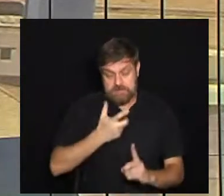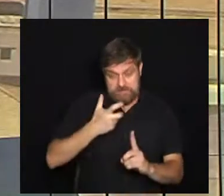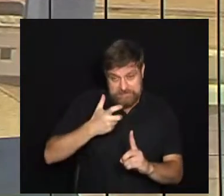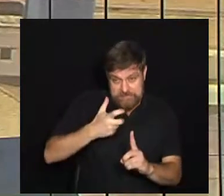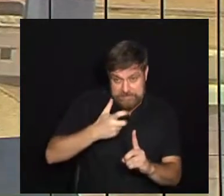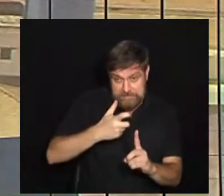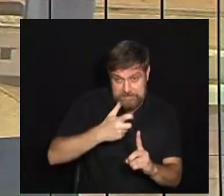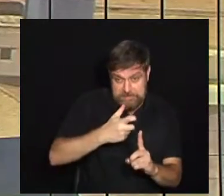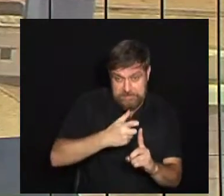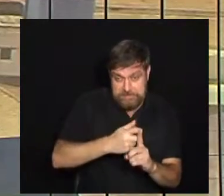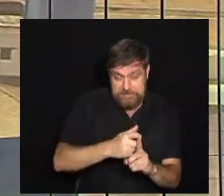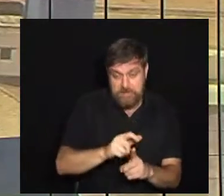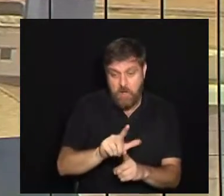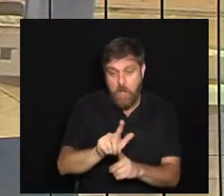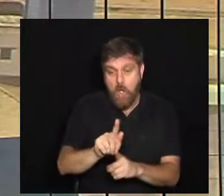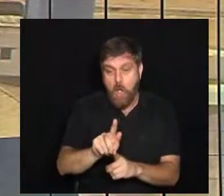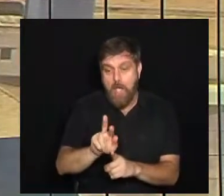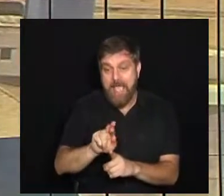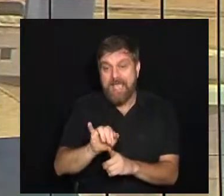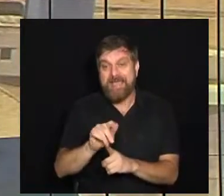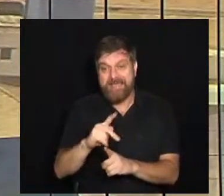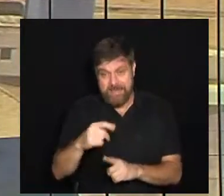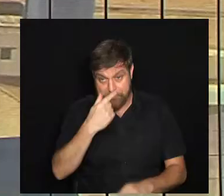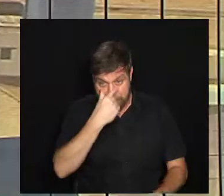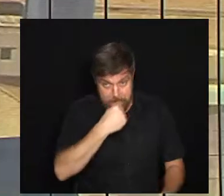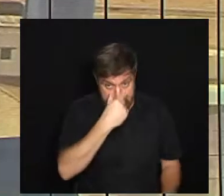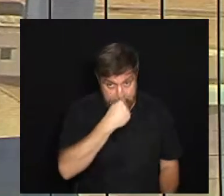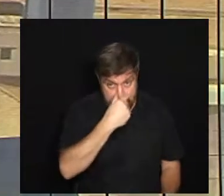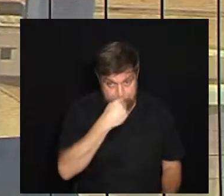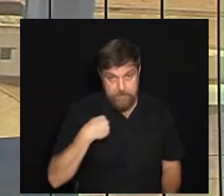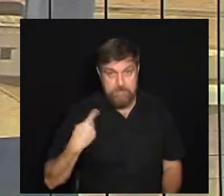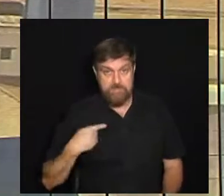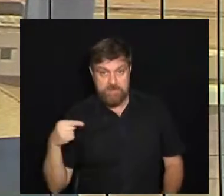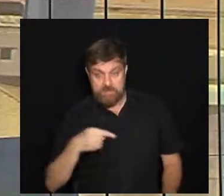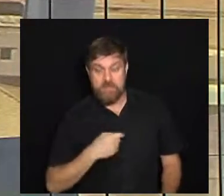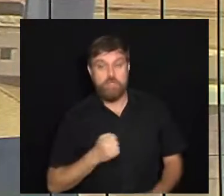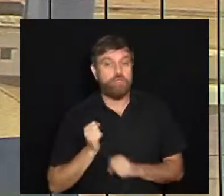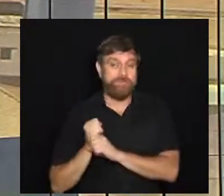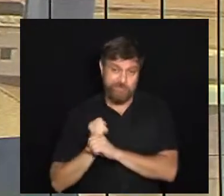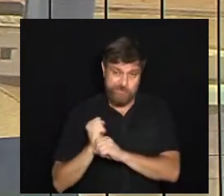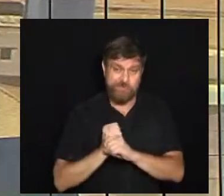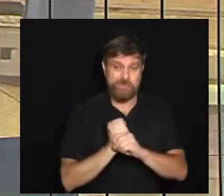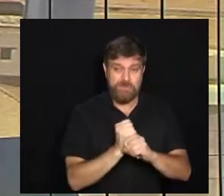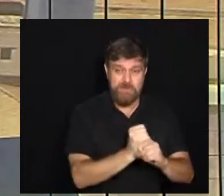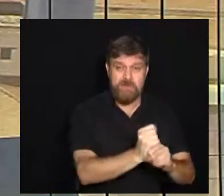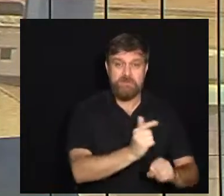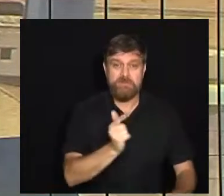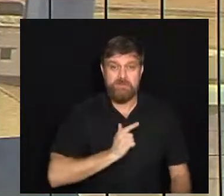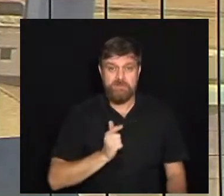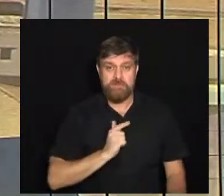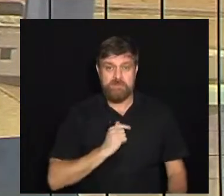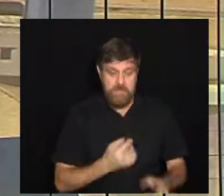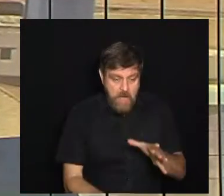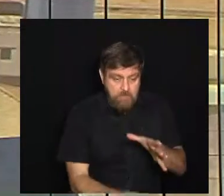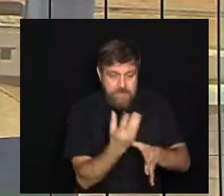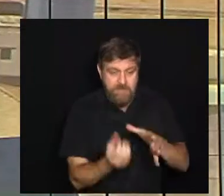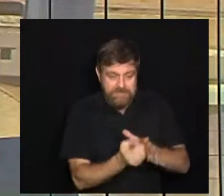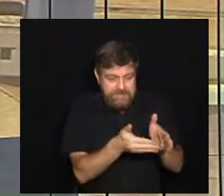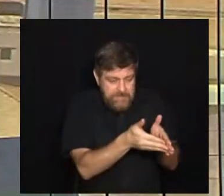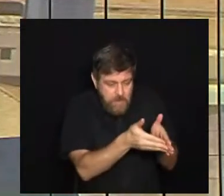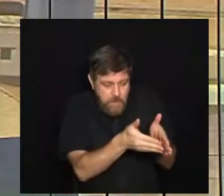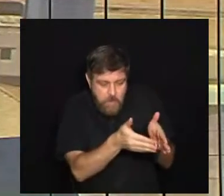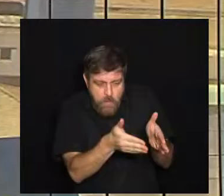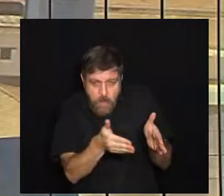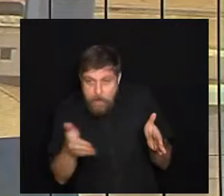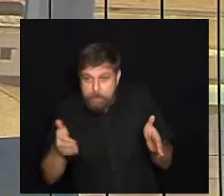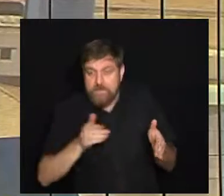vacina contra gripe ela vai ser muito útil vários aspectos primeiro porque a gente vai ter como tem todo ano e a sazonalidade ao período